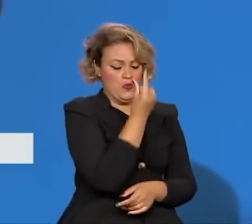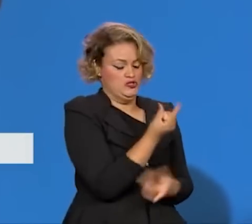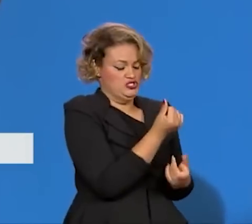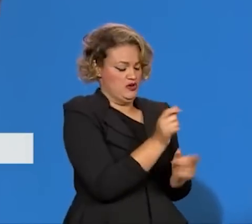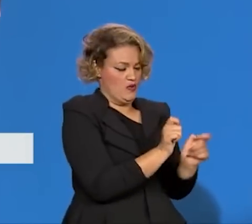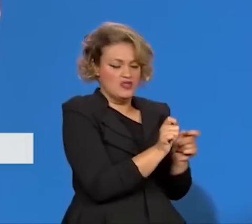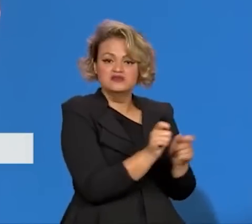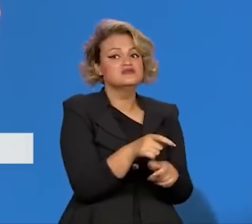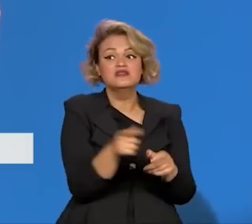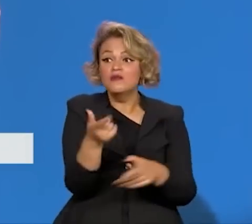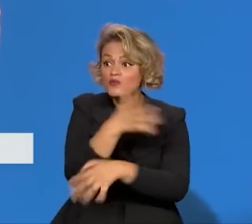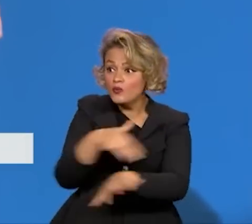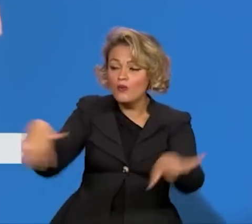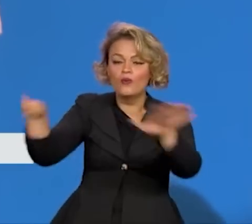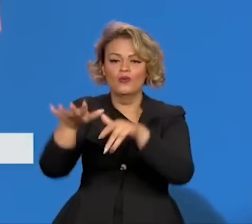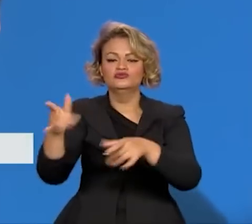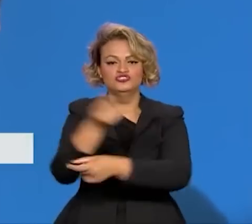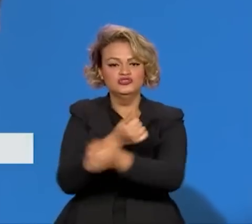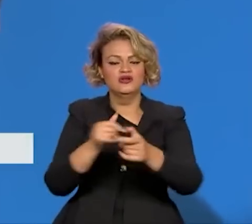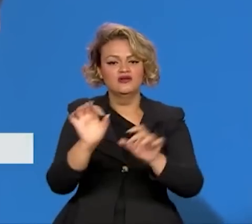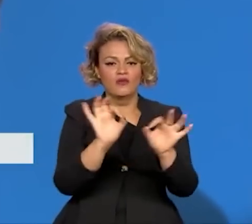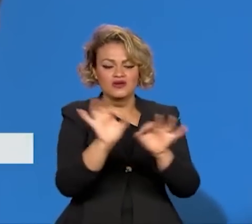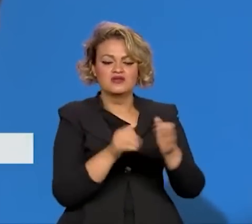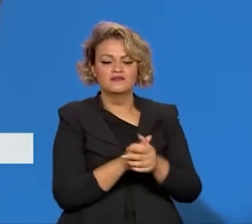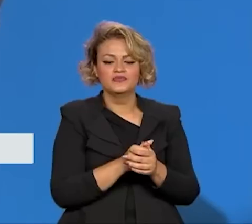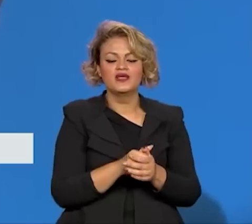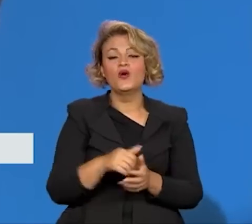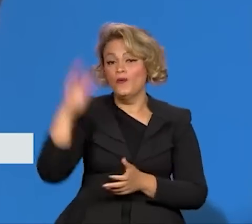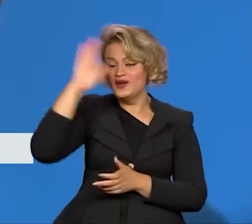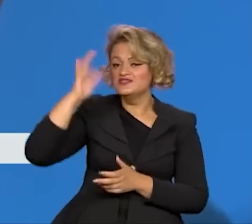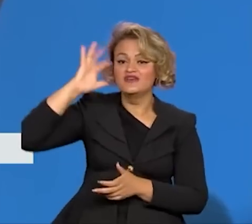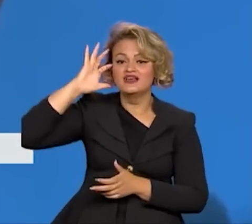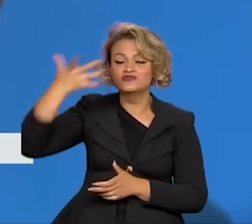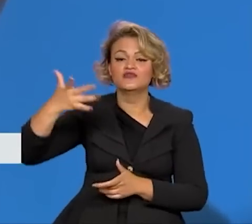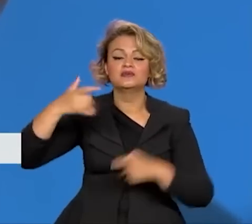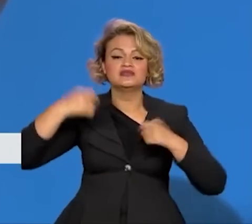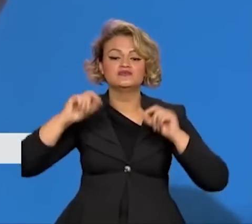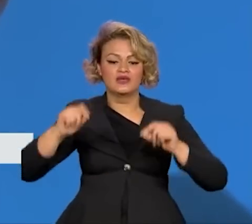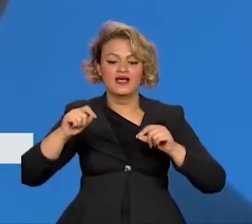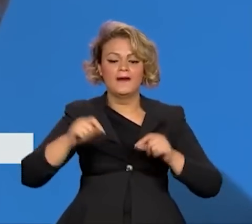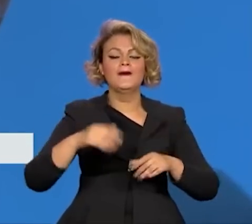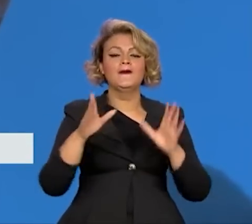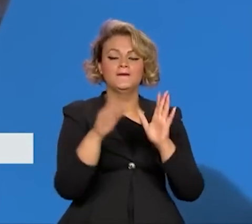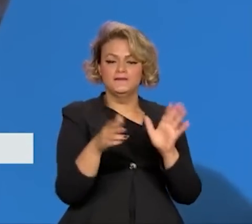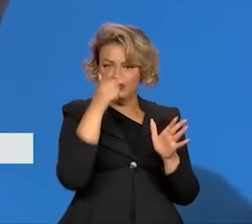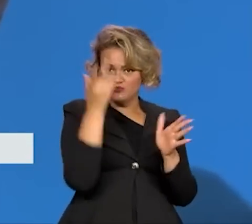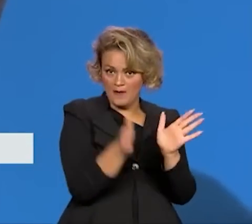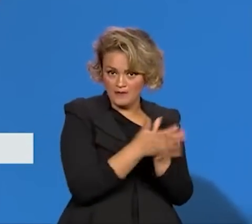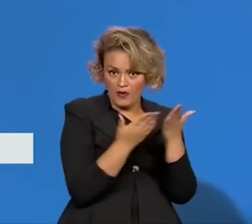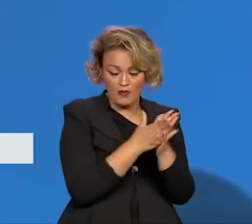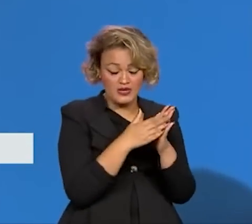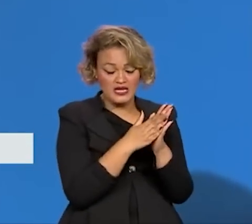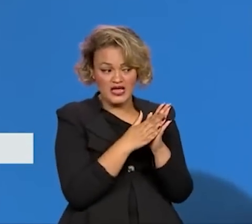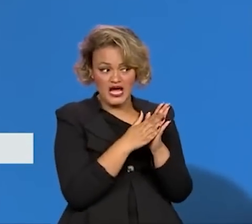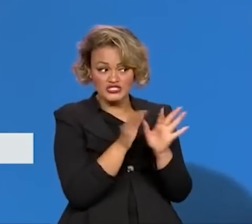que eu digo sempre, a solução do Brasil é a gente voltar a colocar o pobre no orçamento. É